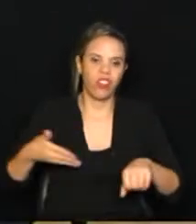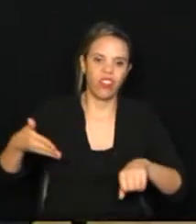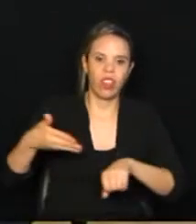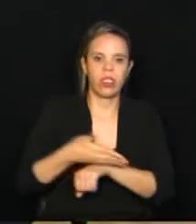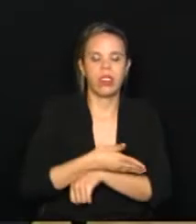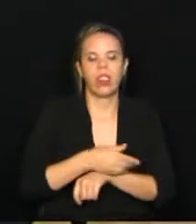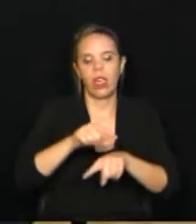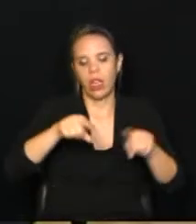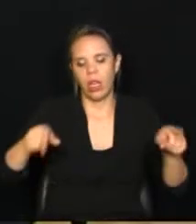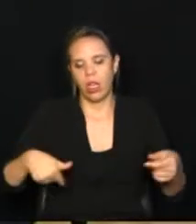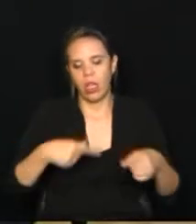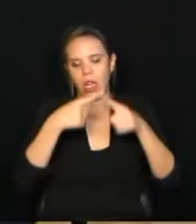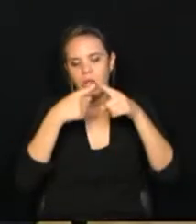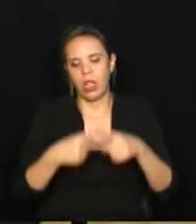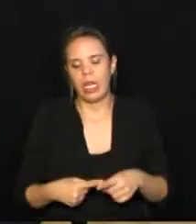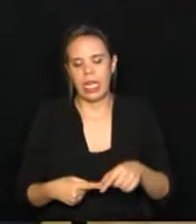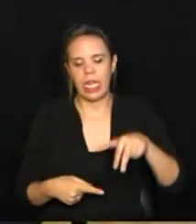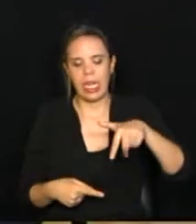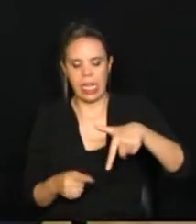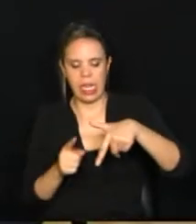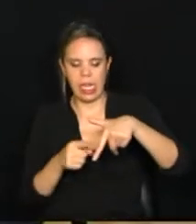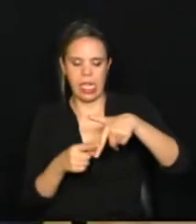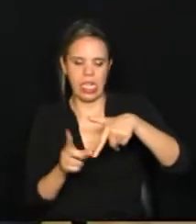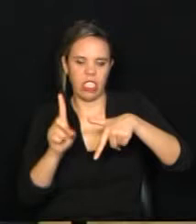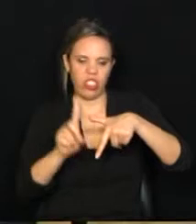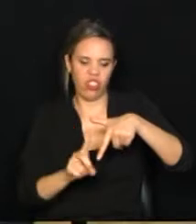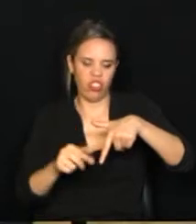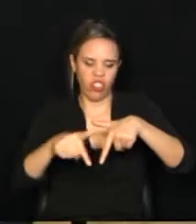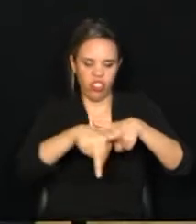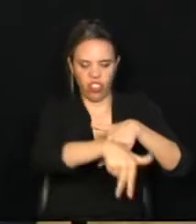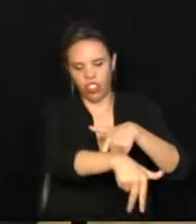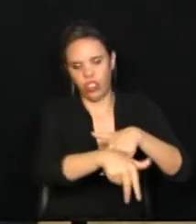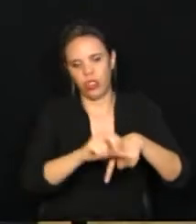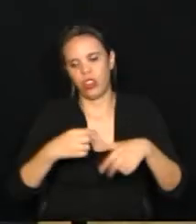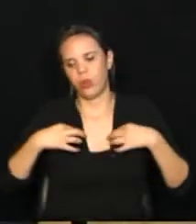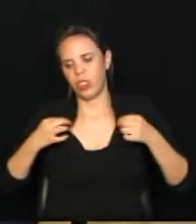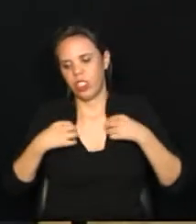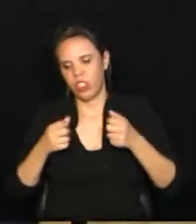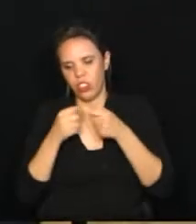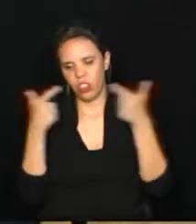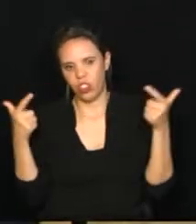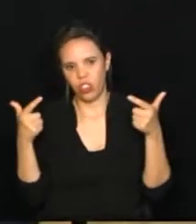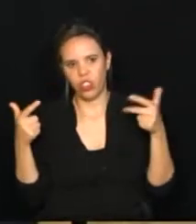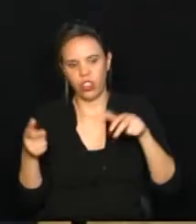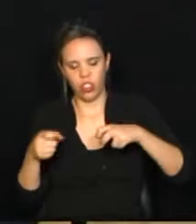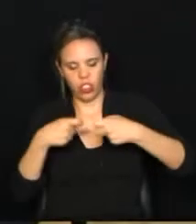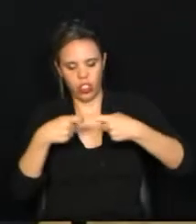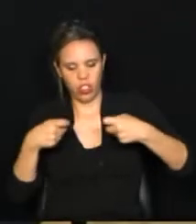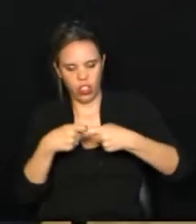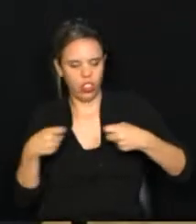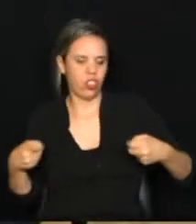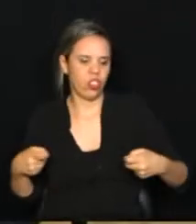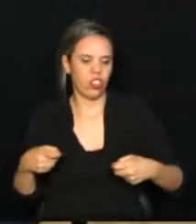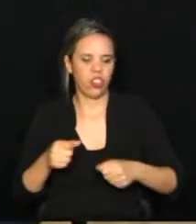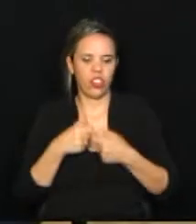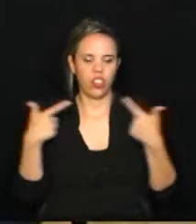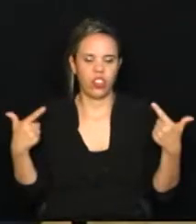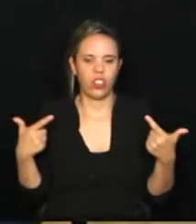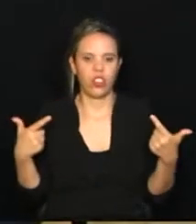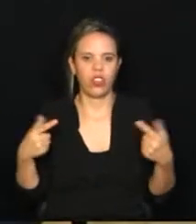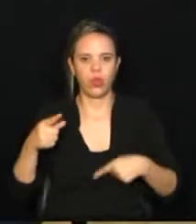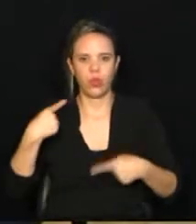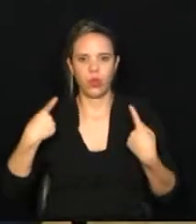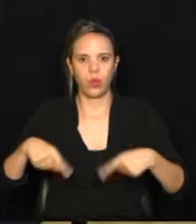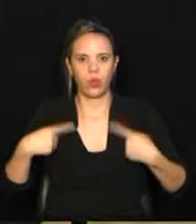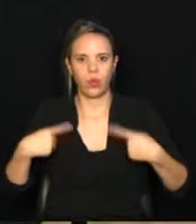sempre com a perna direita, tem a meia da sorte, camiseta da sorte, tem que escutar alguma música no vestiário. Sabe que eu já